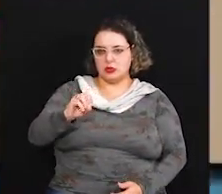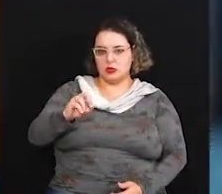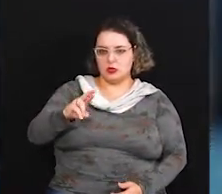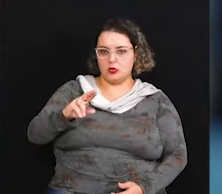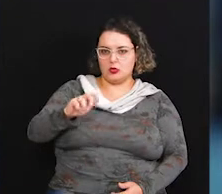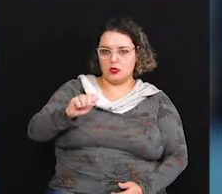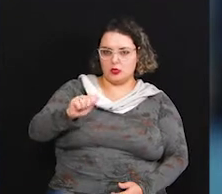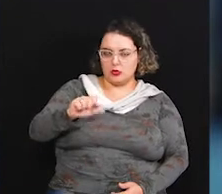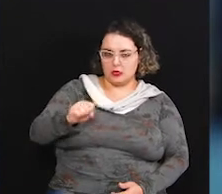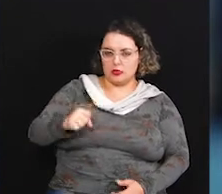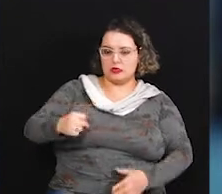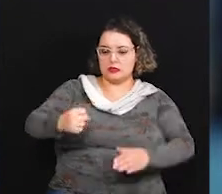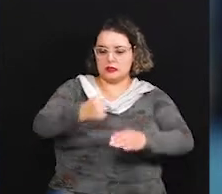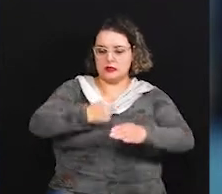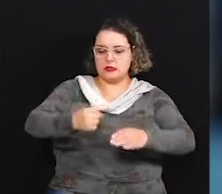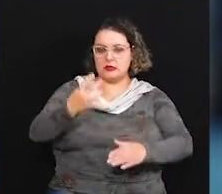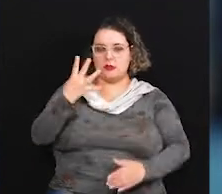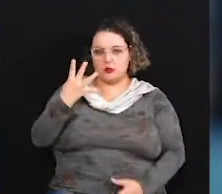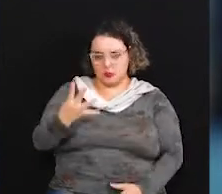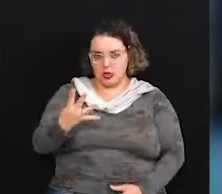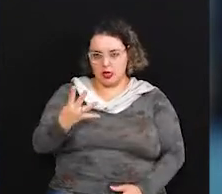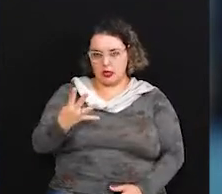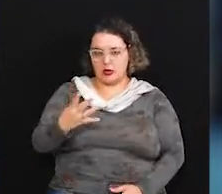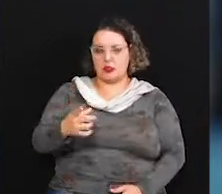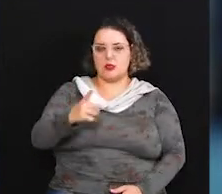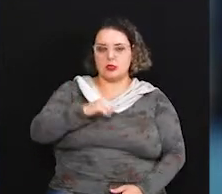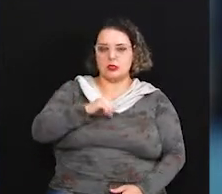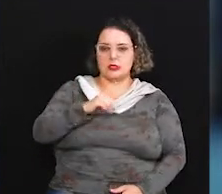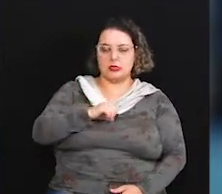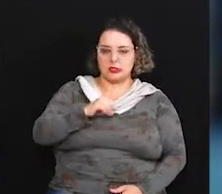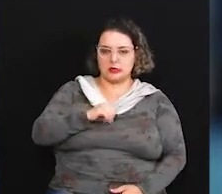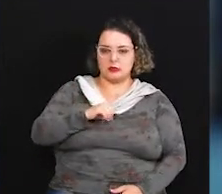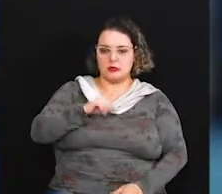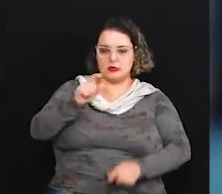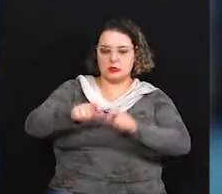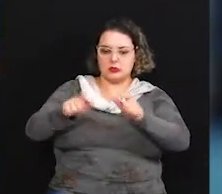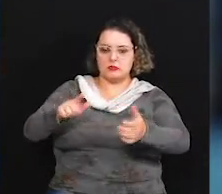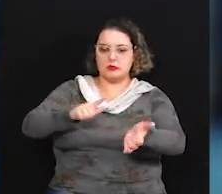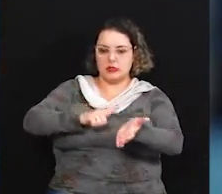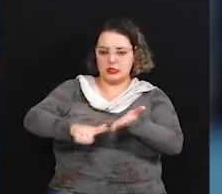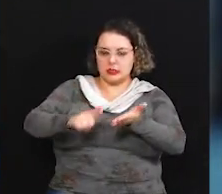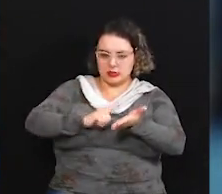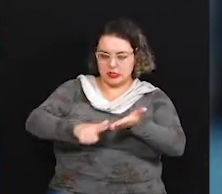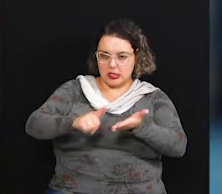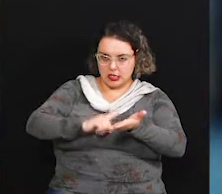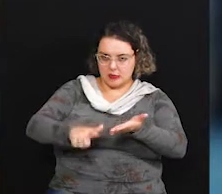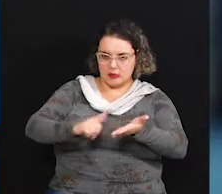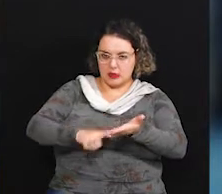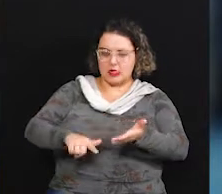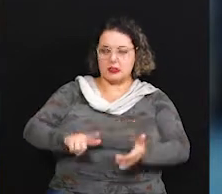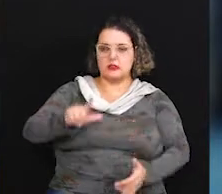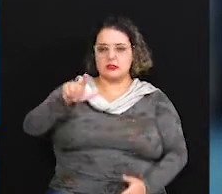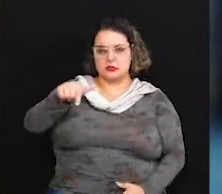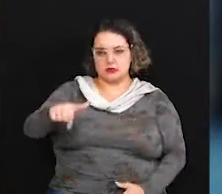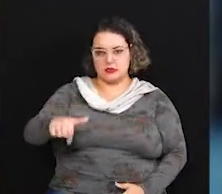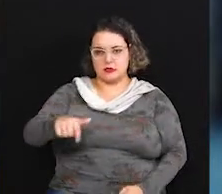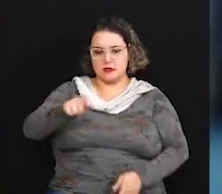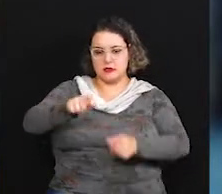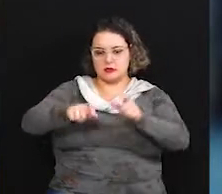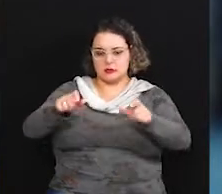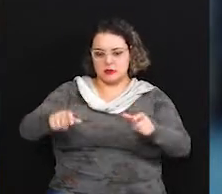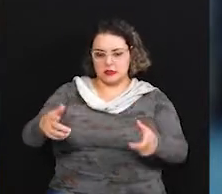na cozinha, são 4 na cozinha, nós temos gente na limpeza, depois temos gente na